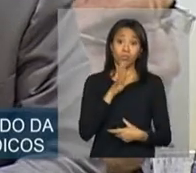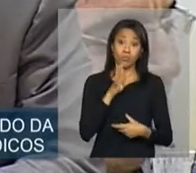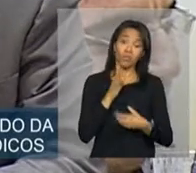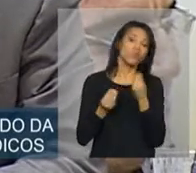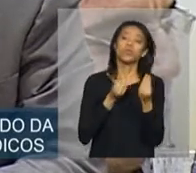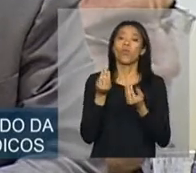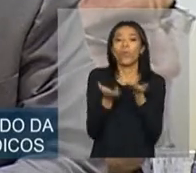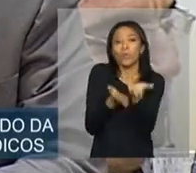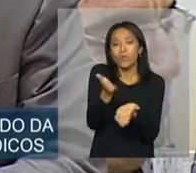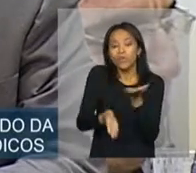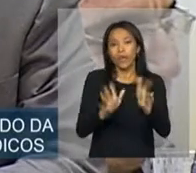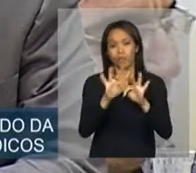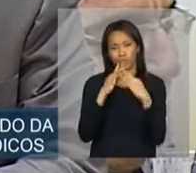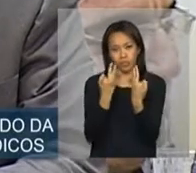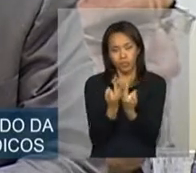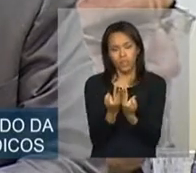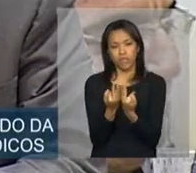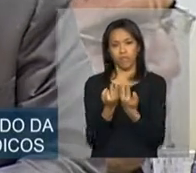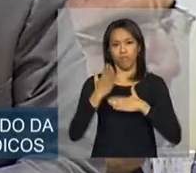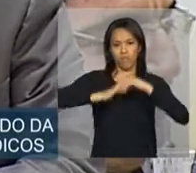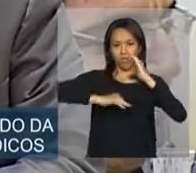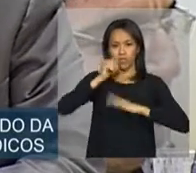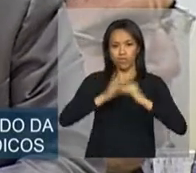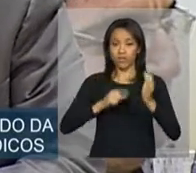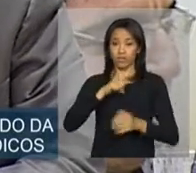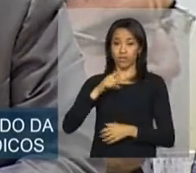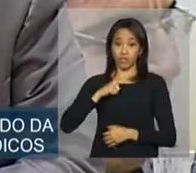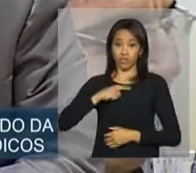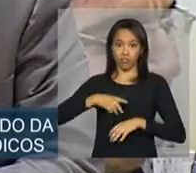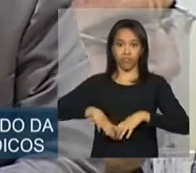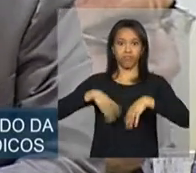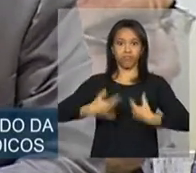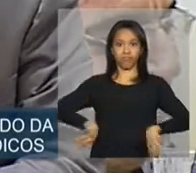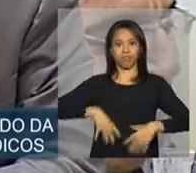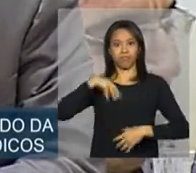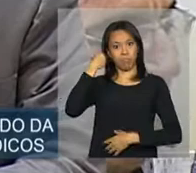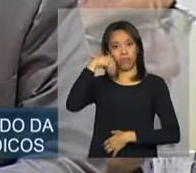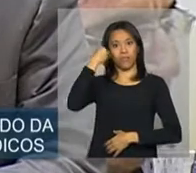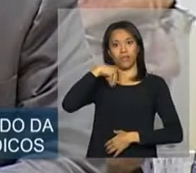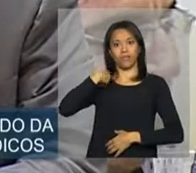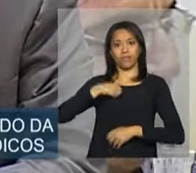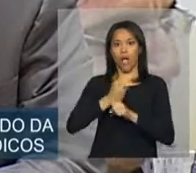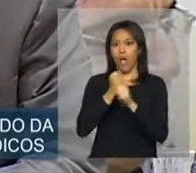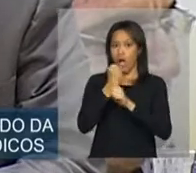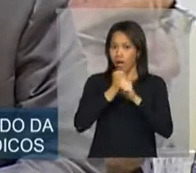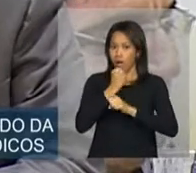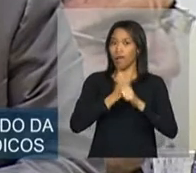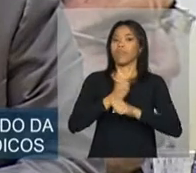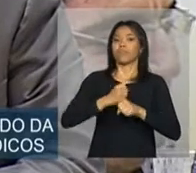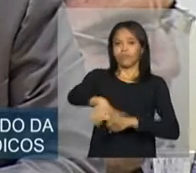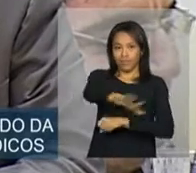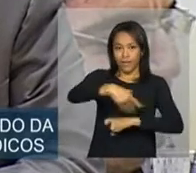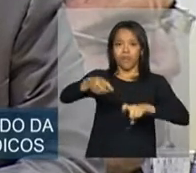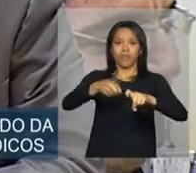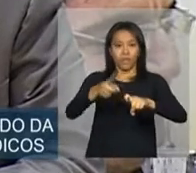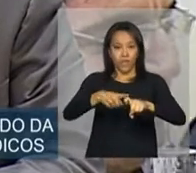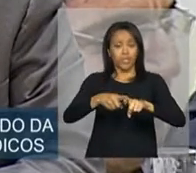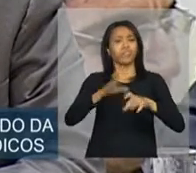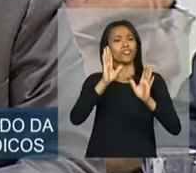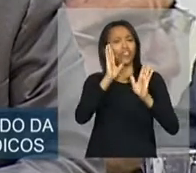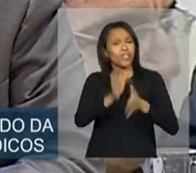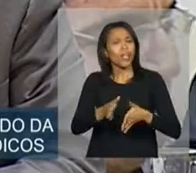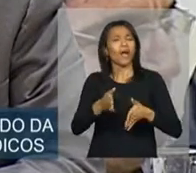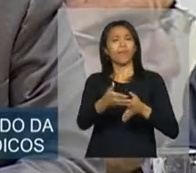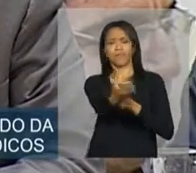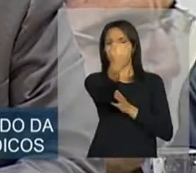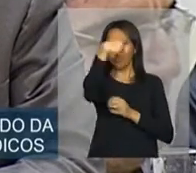básica profissionais que tem grande experiência na atuação é alguns deles que já atuaram inclusive no Brasil em